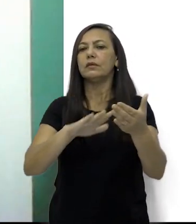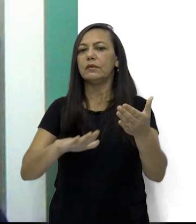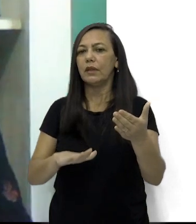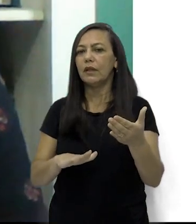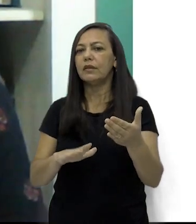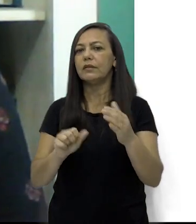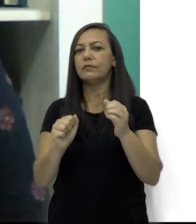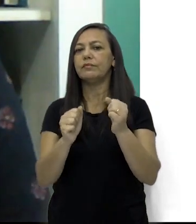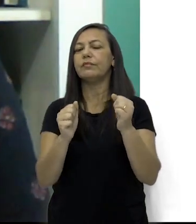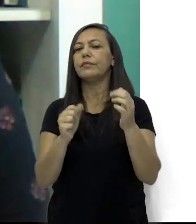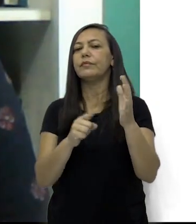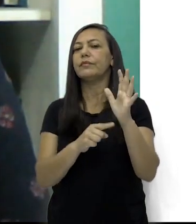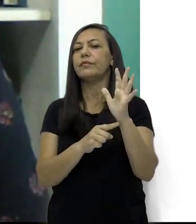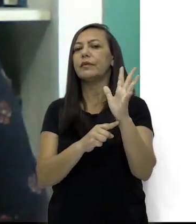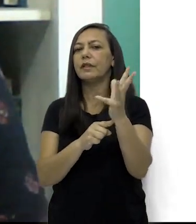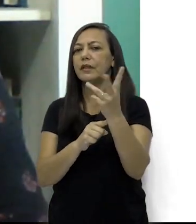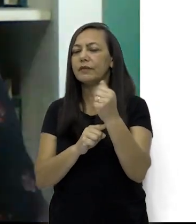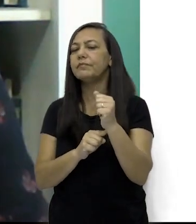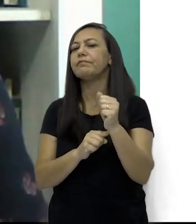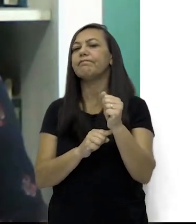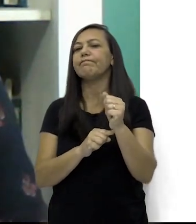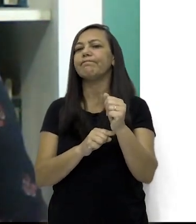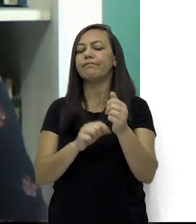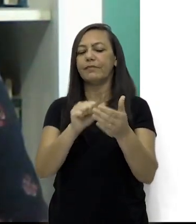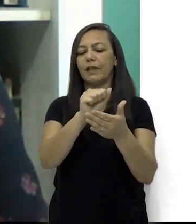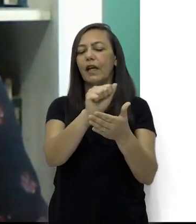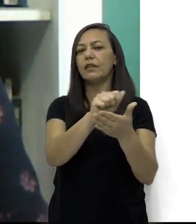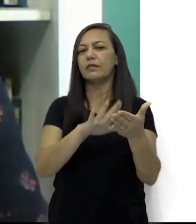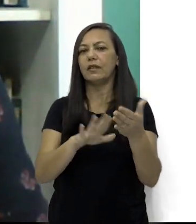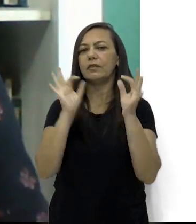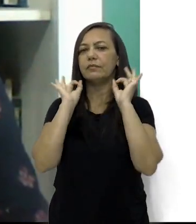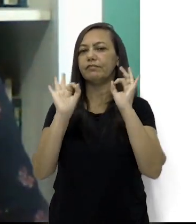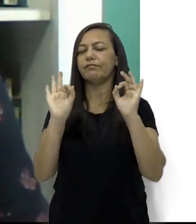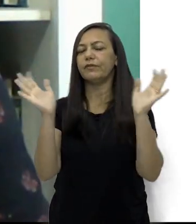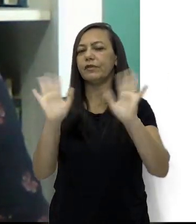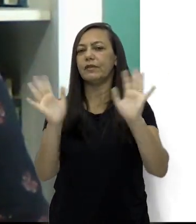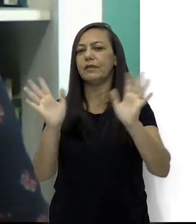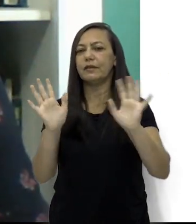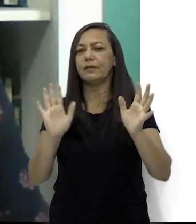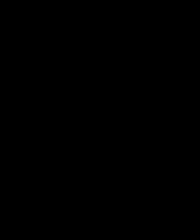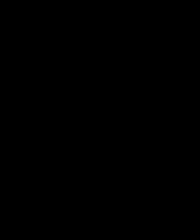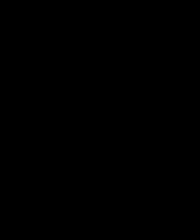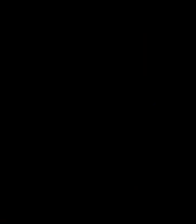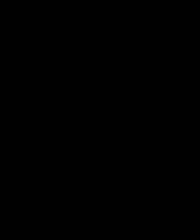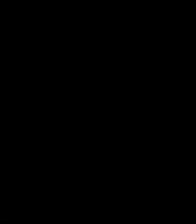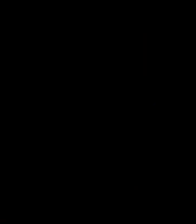atividades de arte, né? Um ótimo exercício para vocês e até mais.